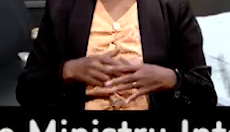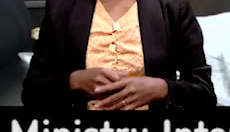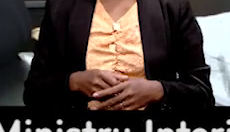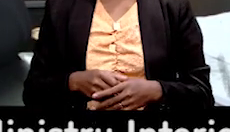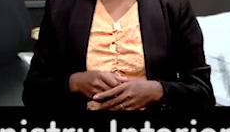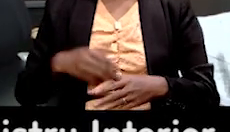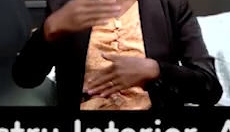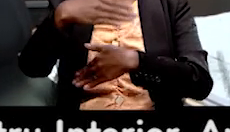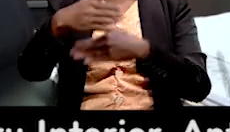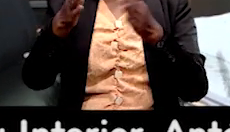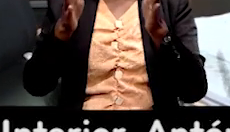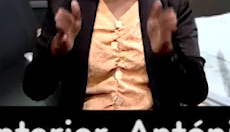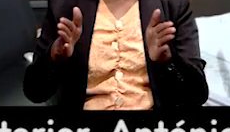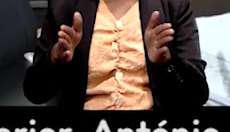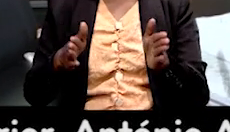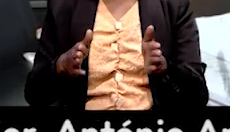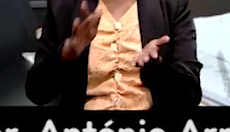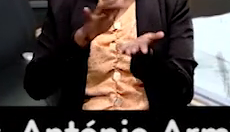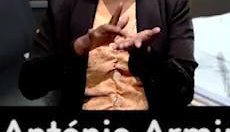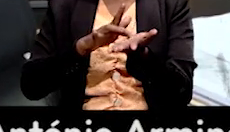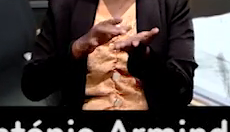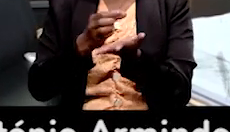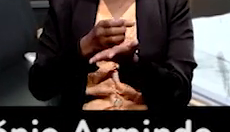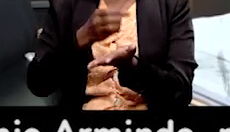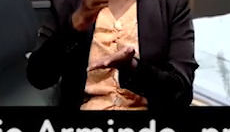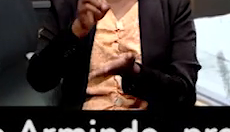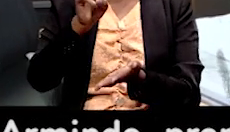kaisa ida vial rua